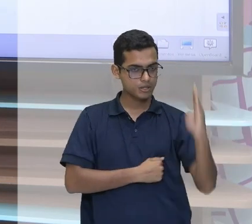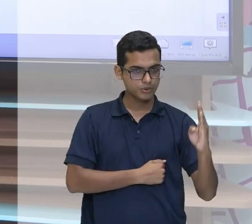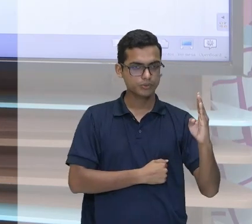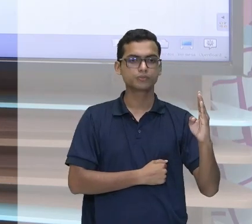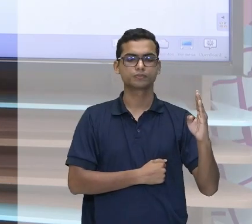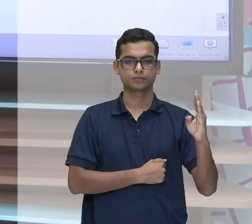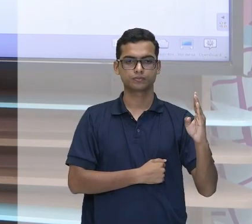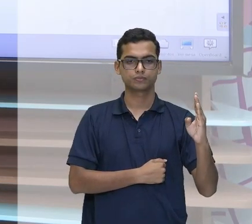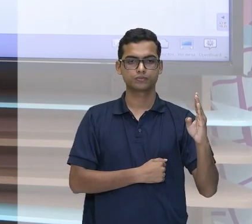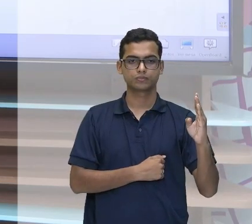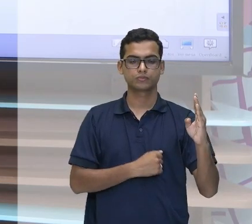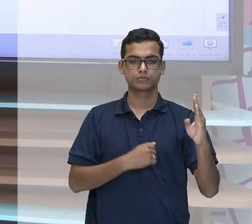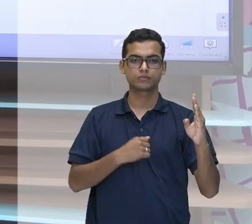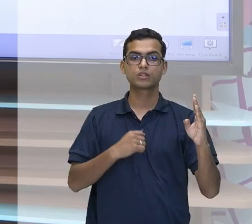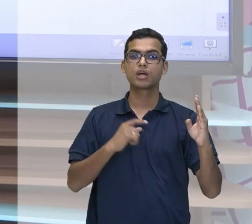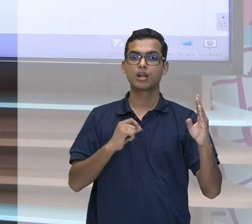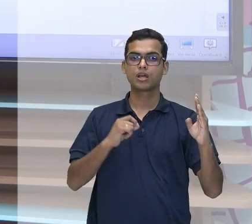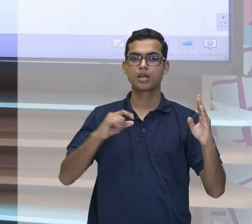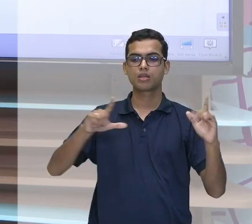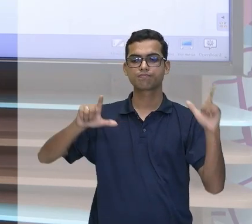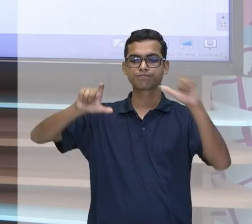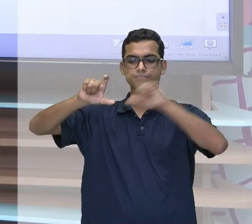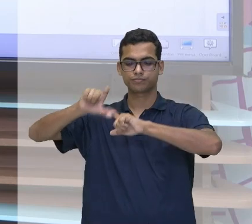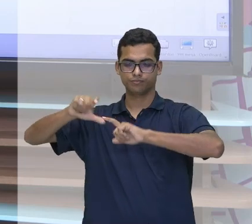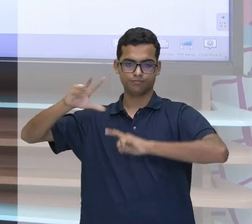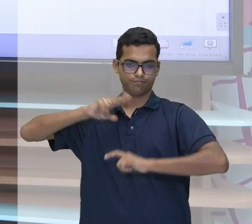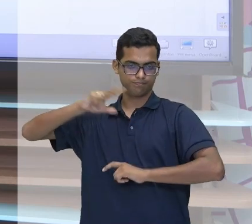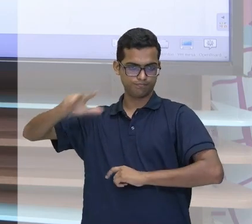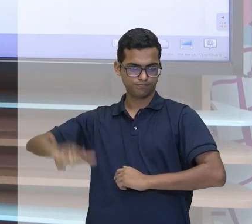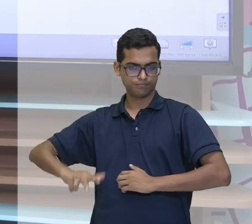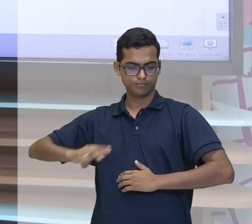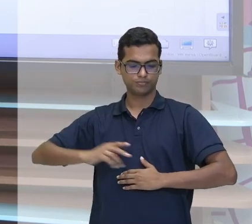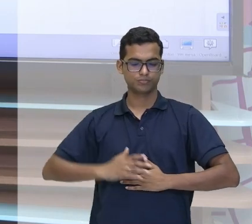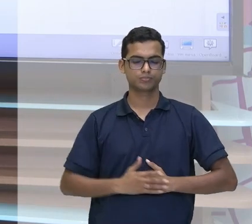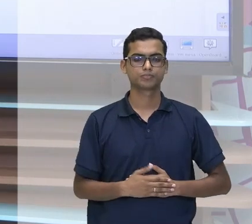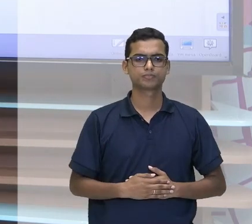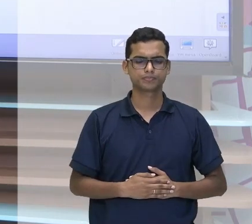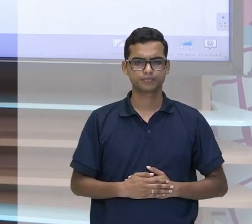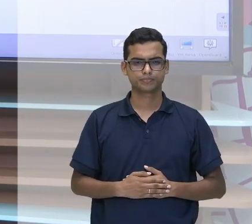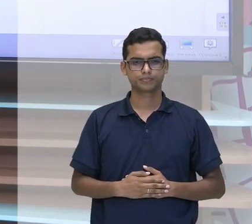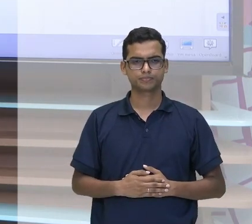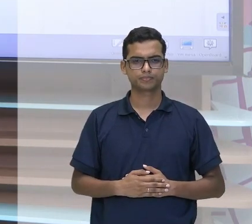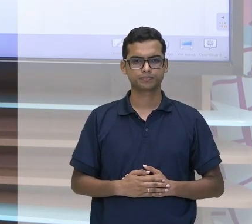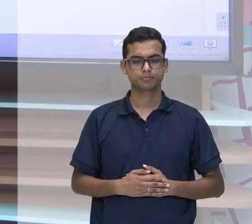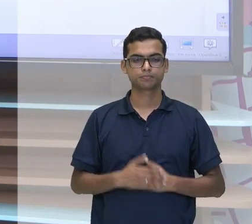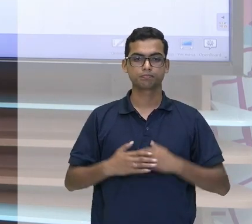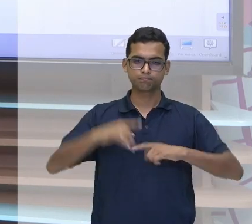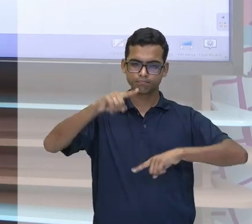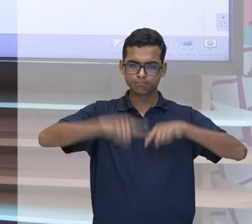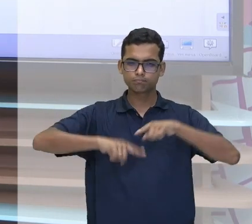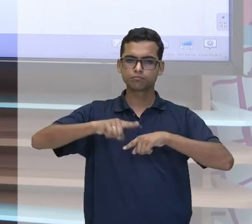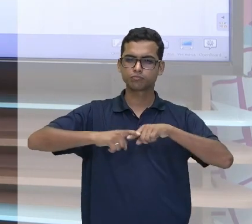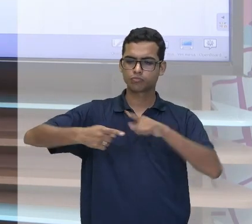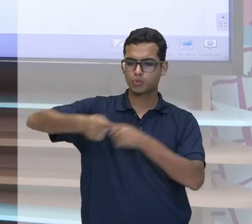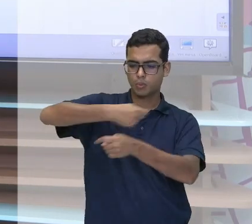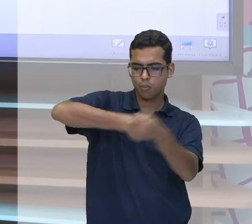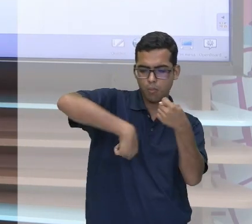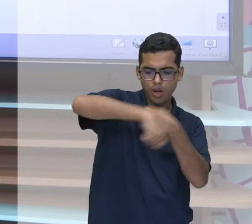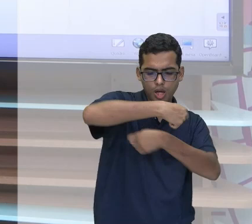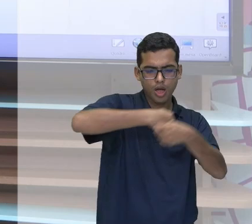de mercantilismo que a gente tem ali a formação, a consolidação dos estados